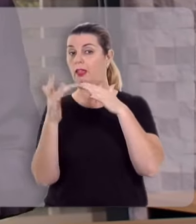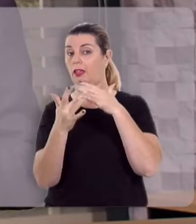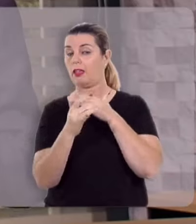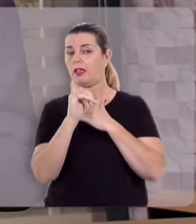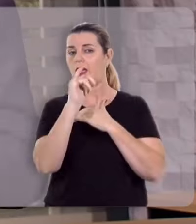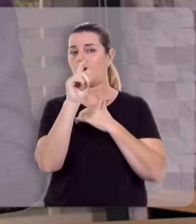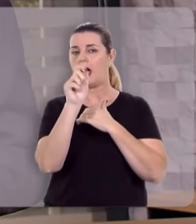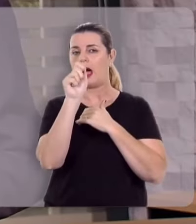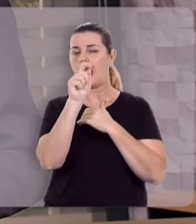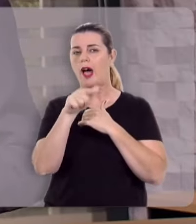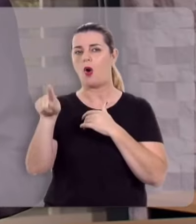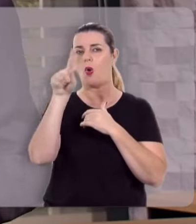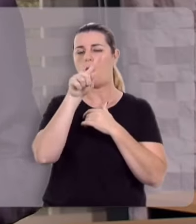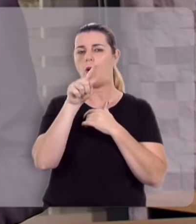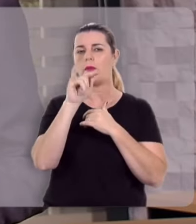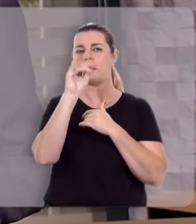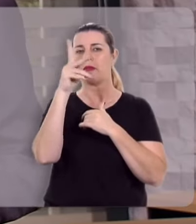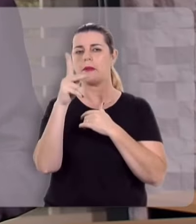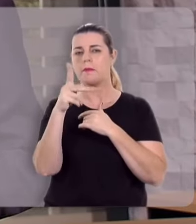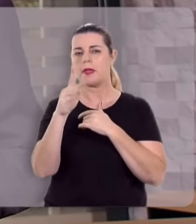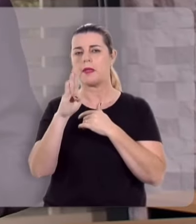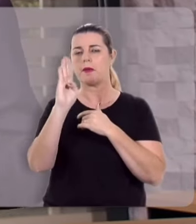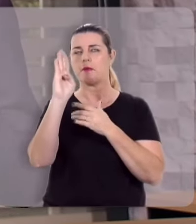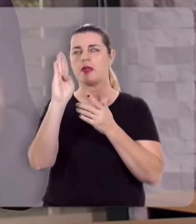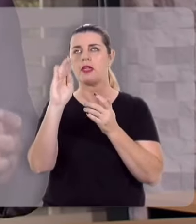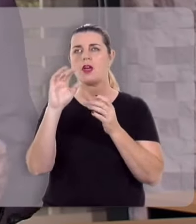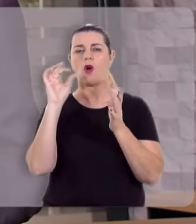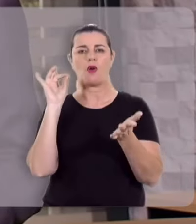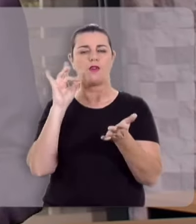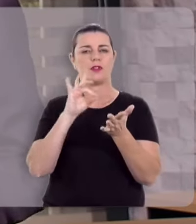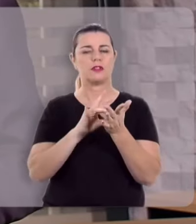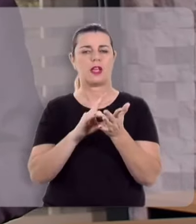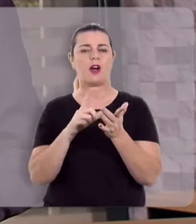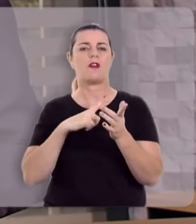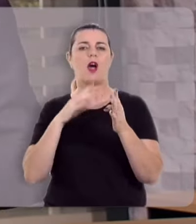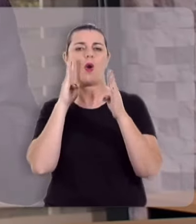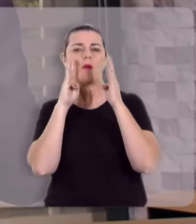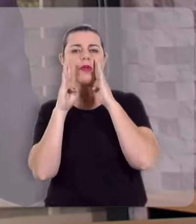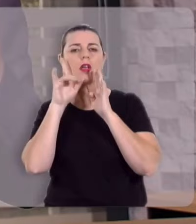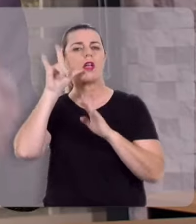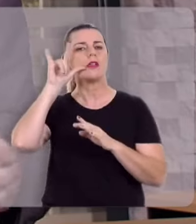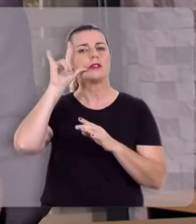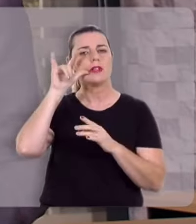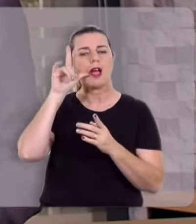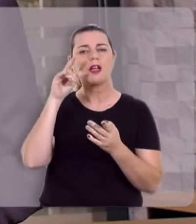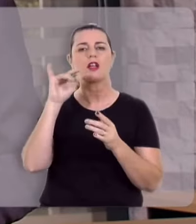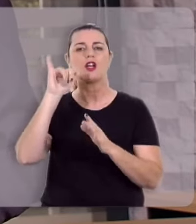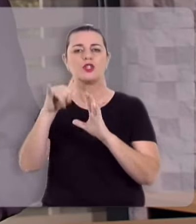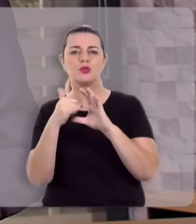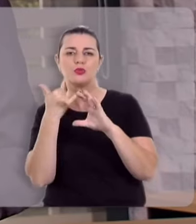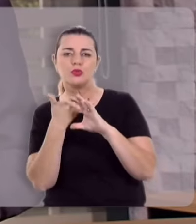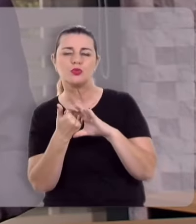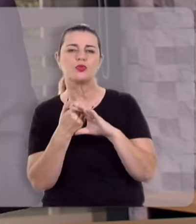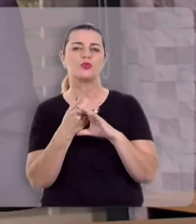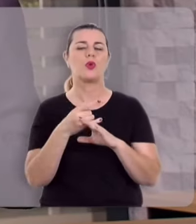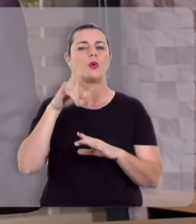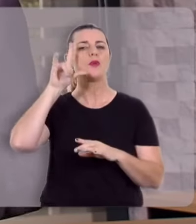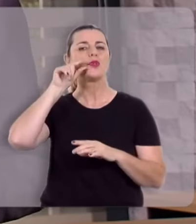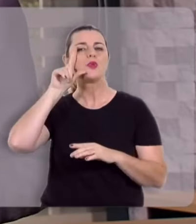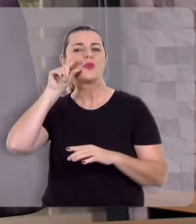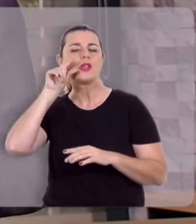arroba IPB Oficial, você vai nos encontrar no Facebook, no Instagram, no YouTube, no Twitter,